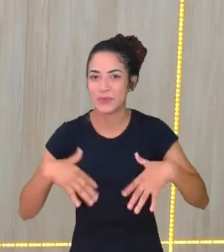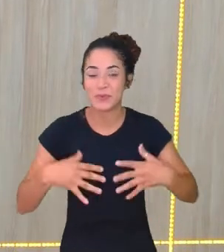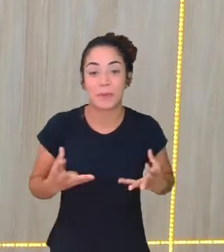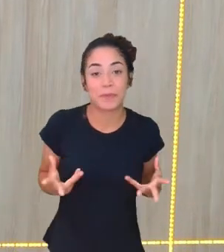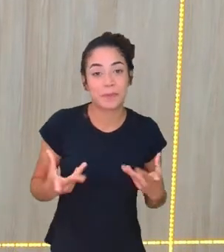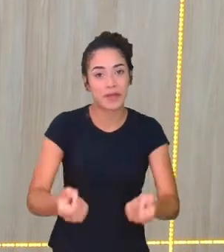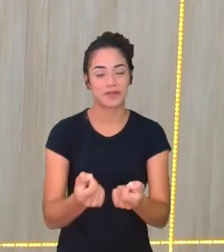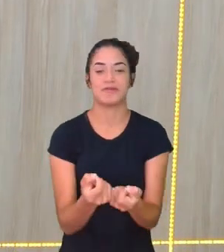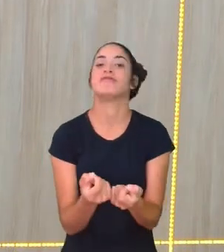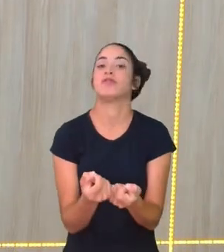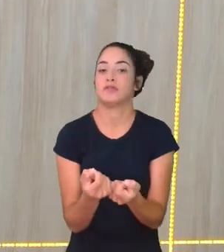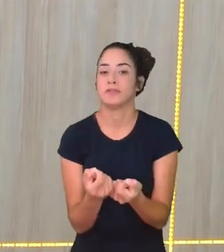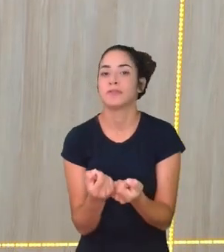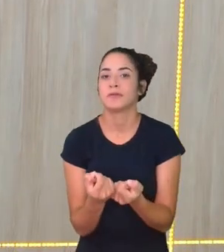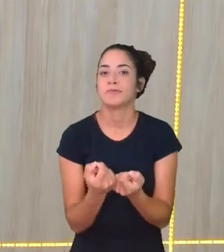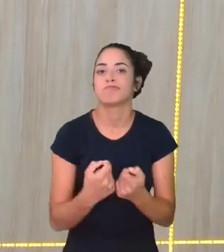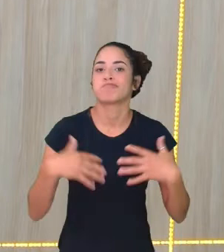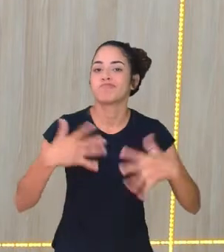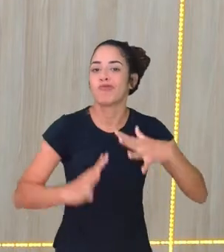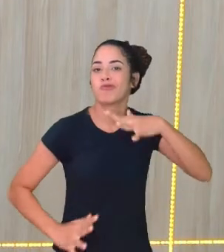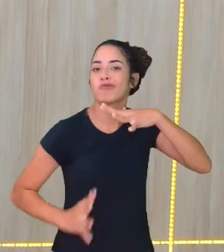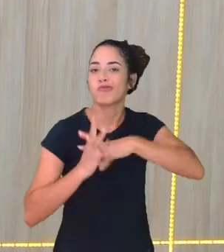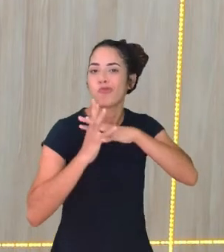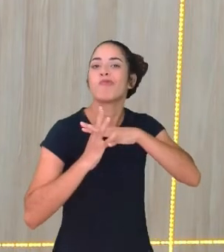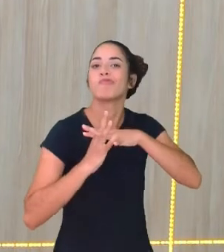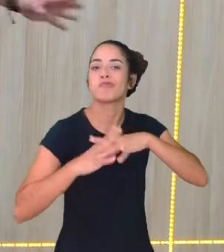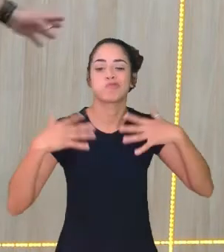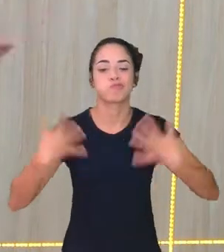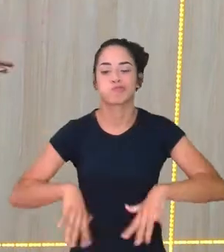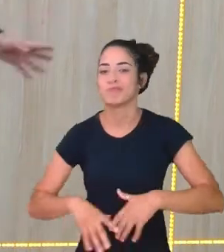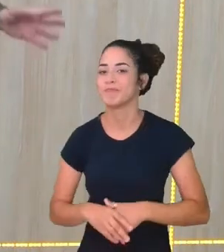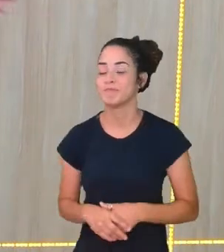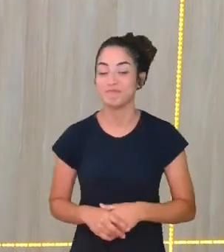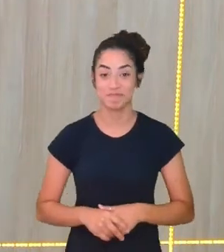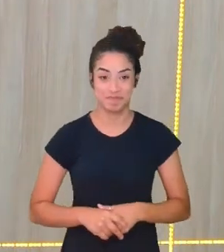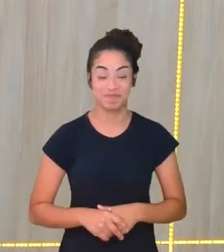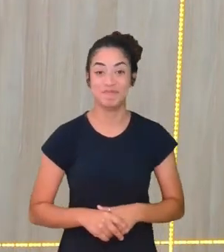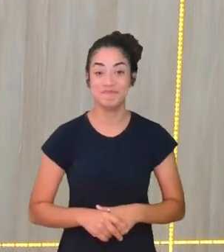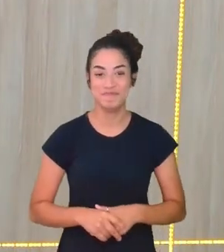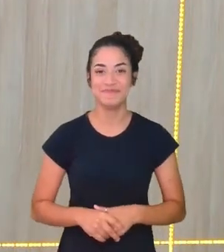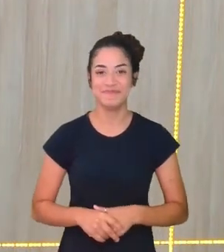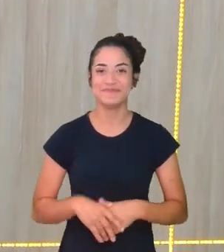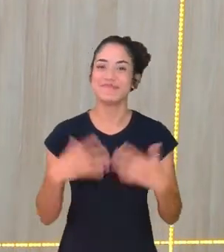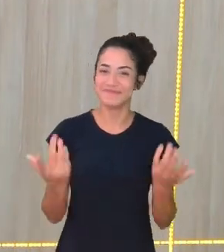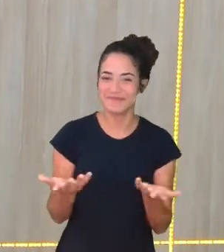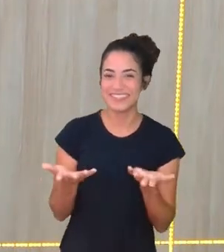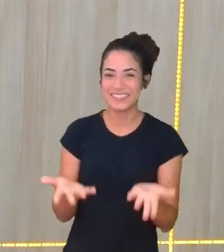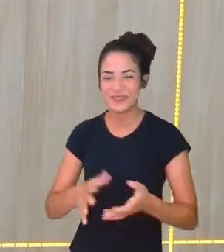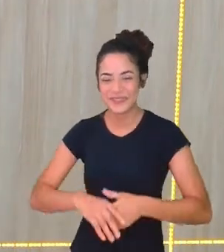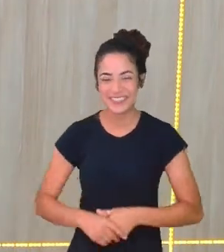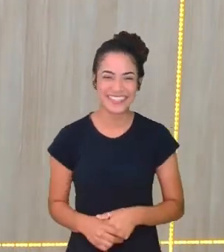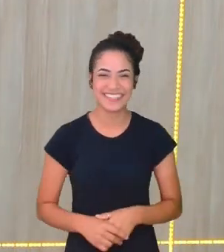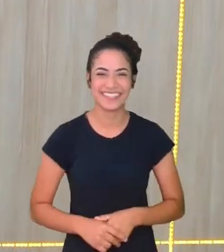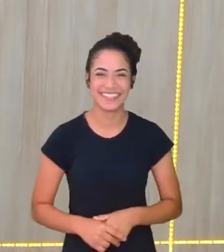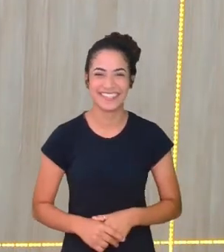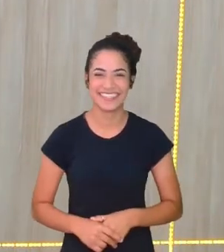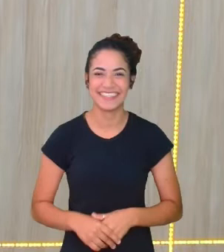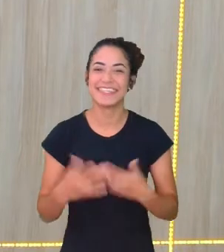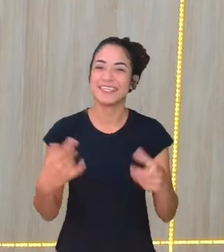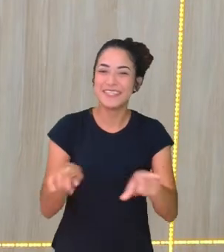e maravilhosas Mega poderosa Ultra Power blaster certo então é isso e